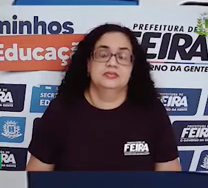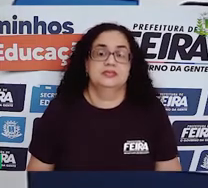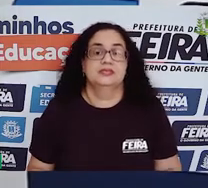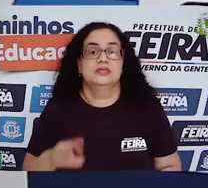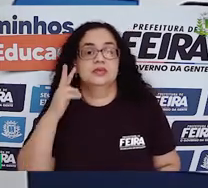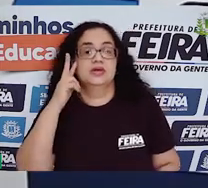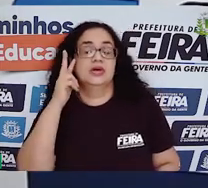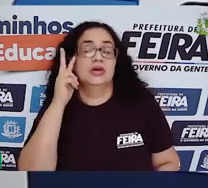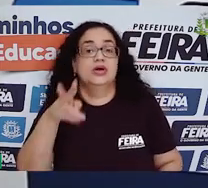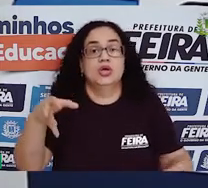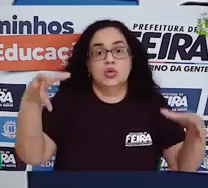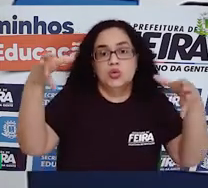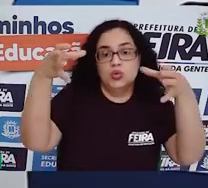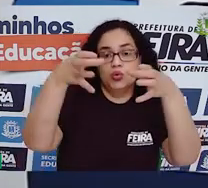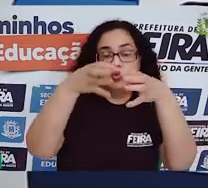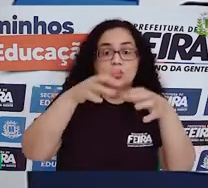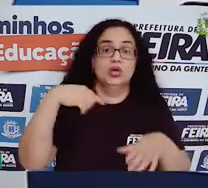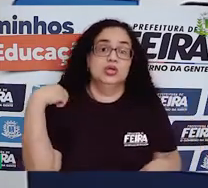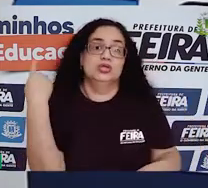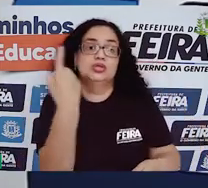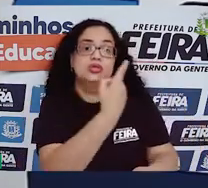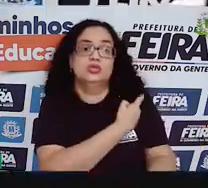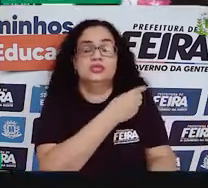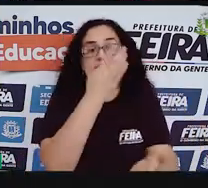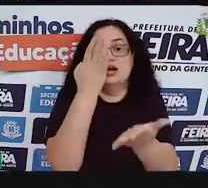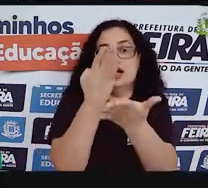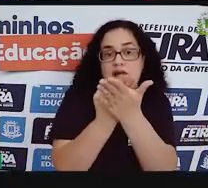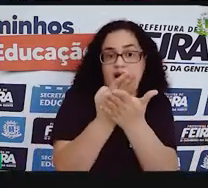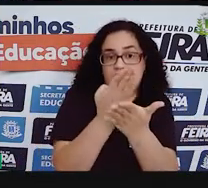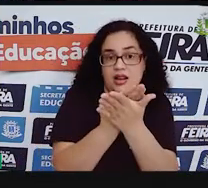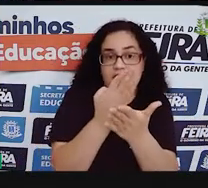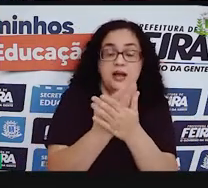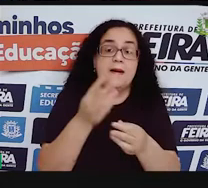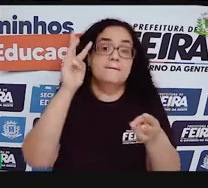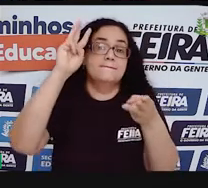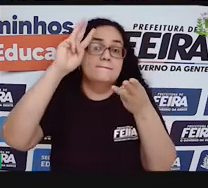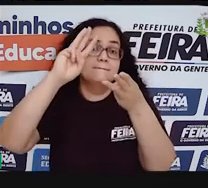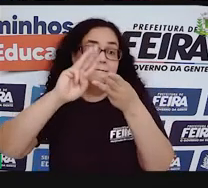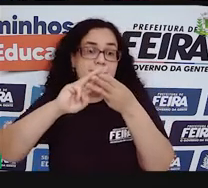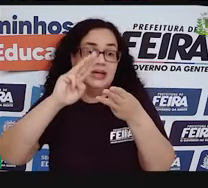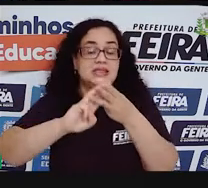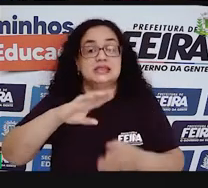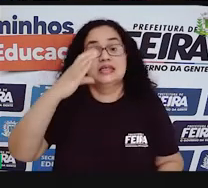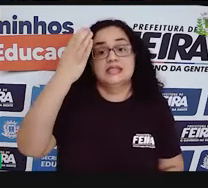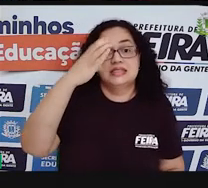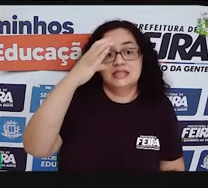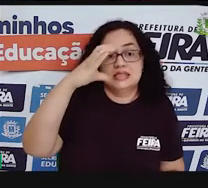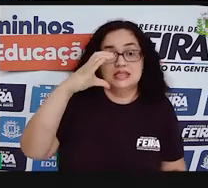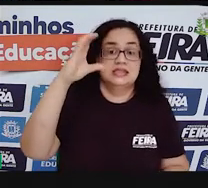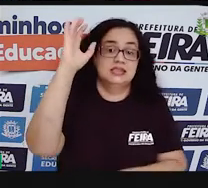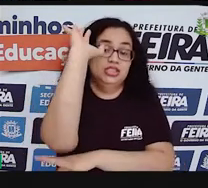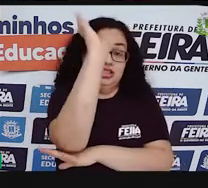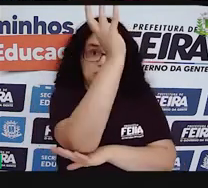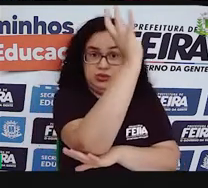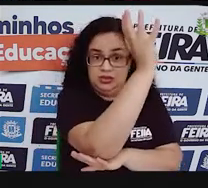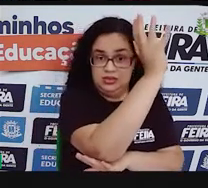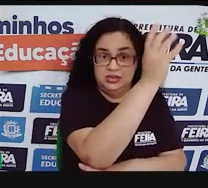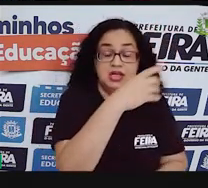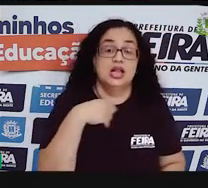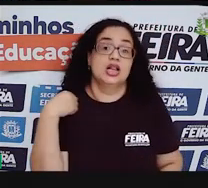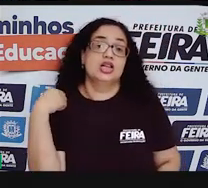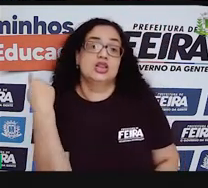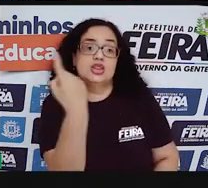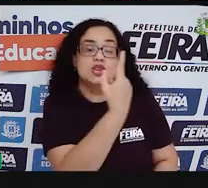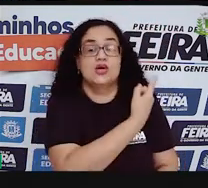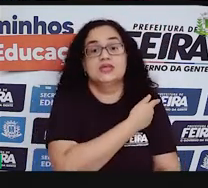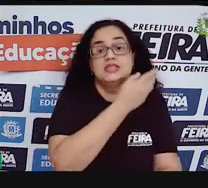Olha só, turma, nossa aula agora é de matemática e ciências naturais e